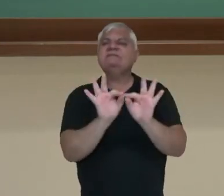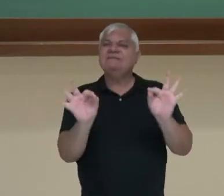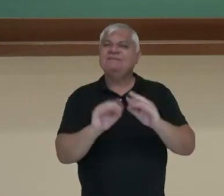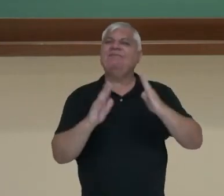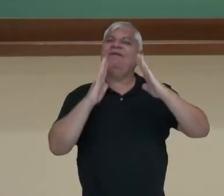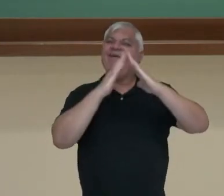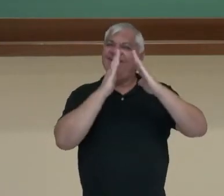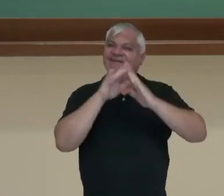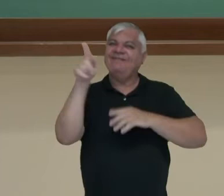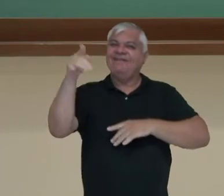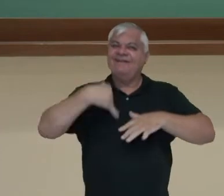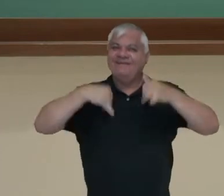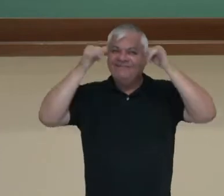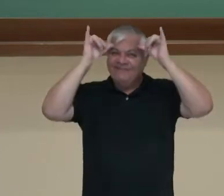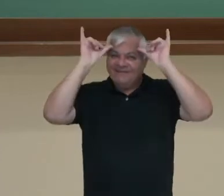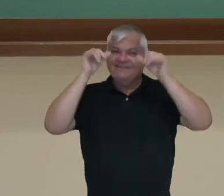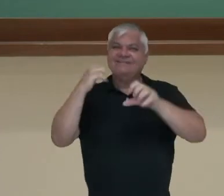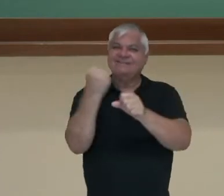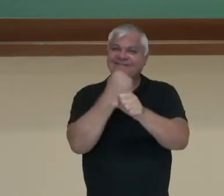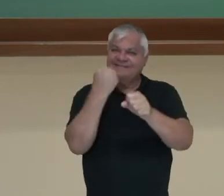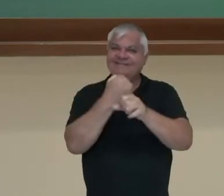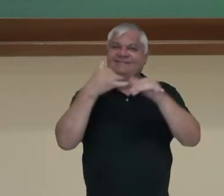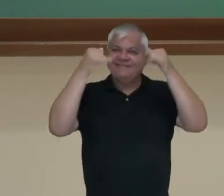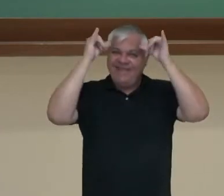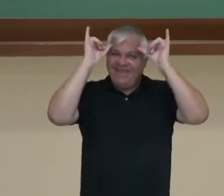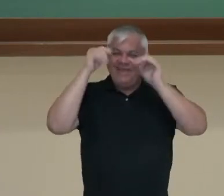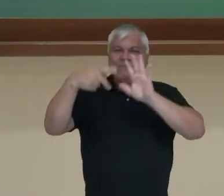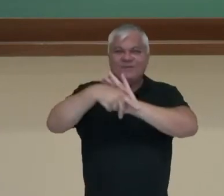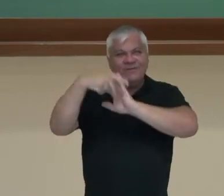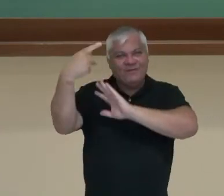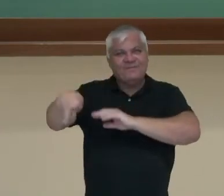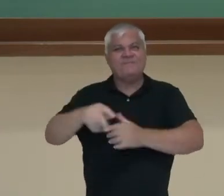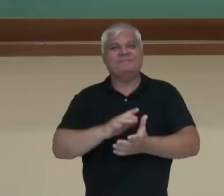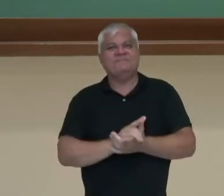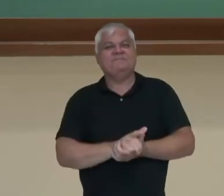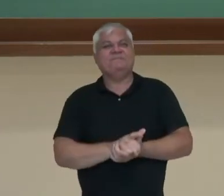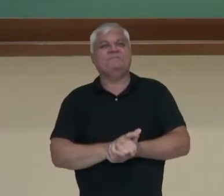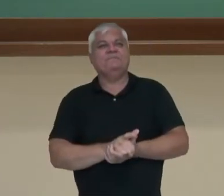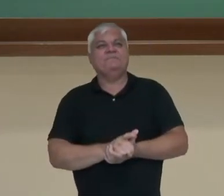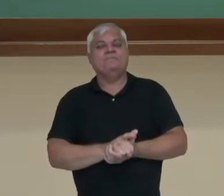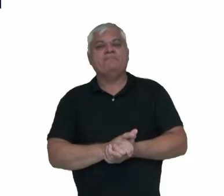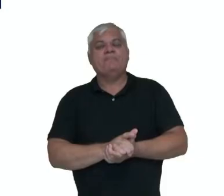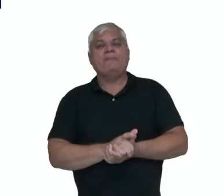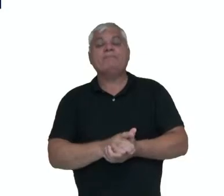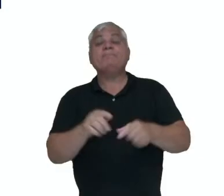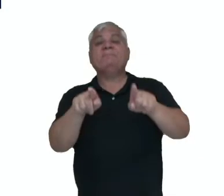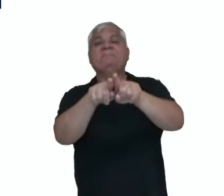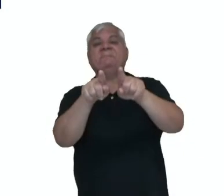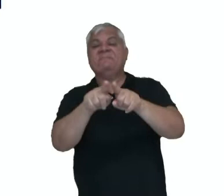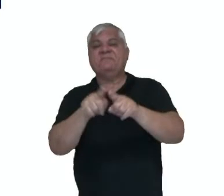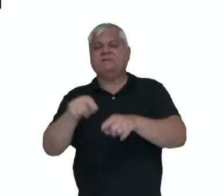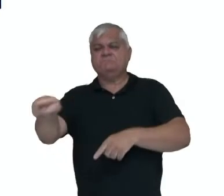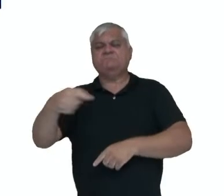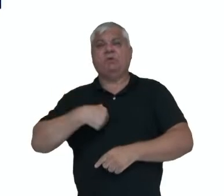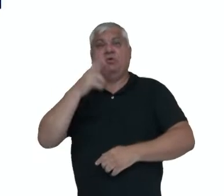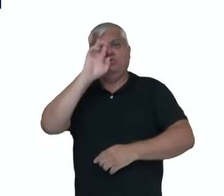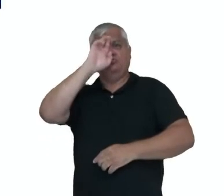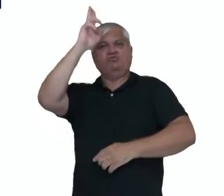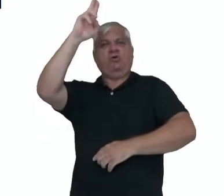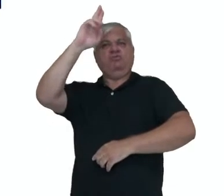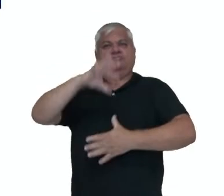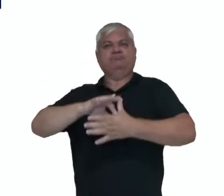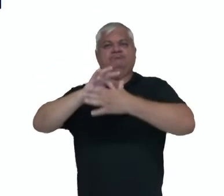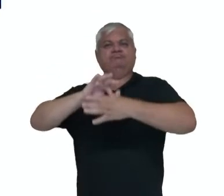dessas fazendas de criação da pecuária, da criação de gado. Os grandes pecuaristas eram também senhores